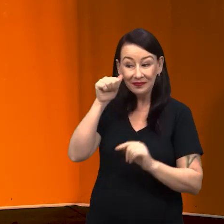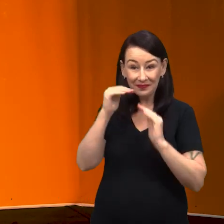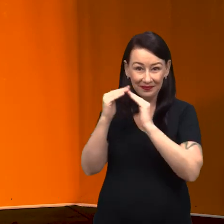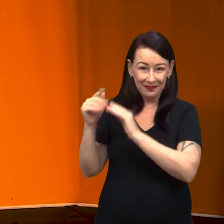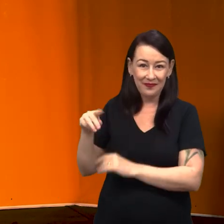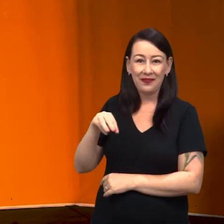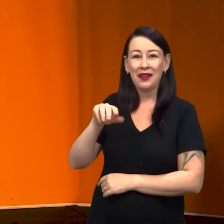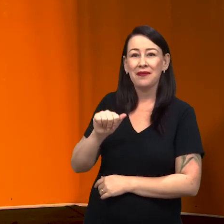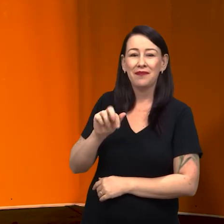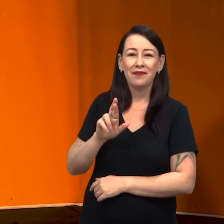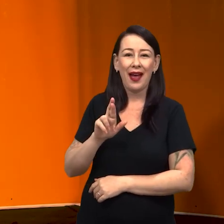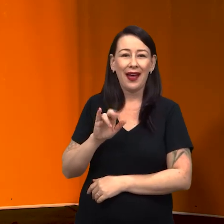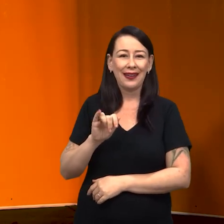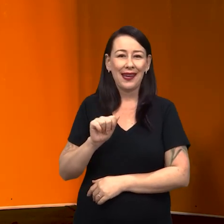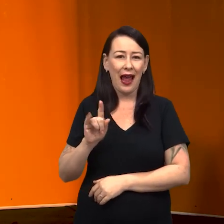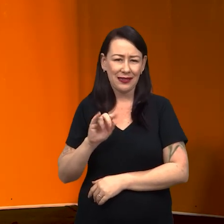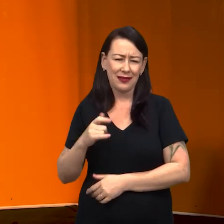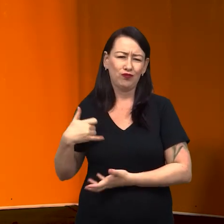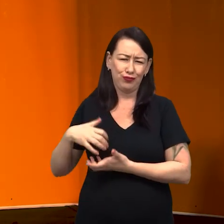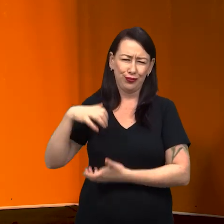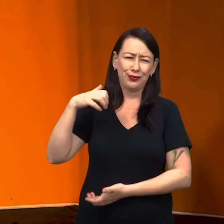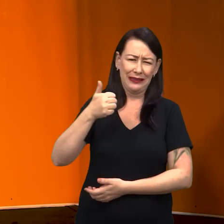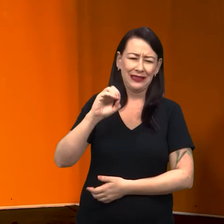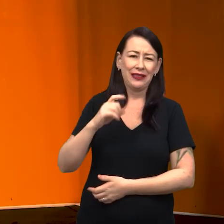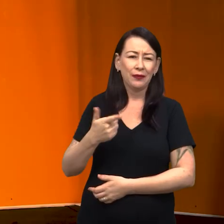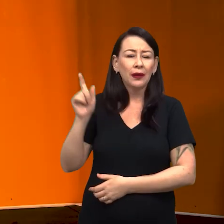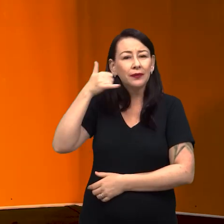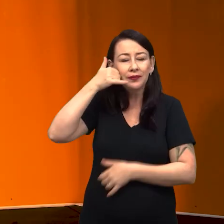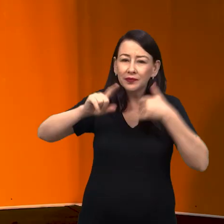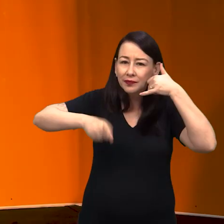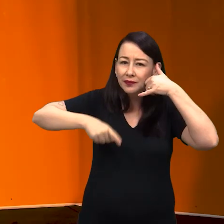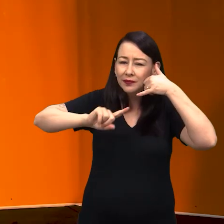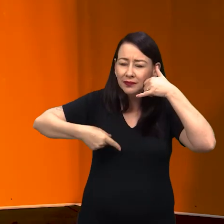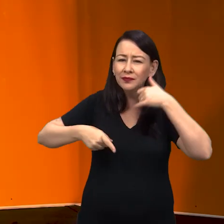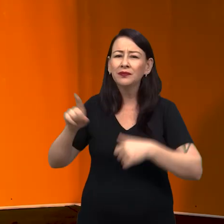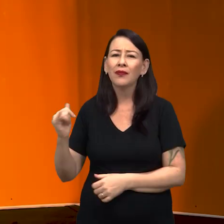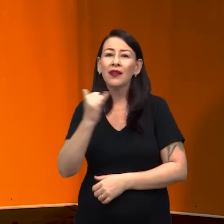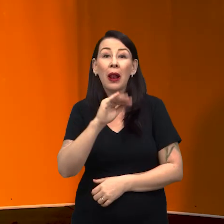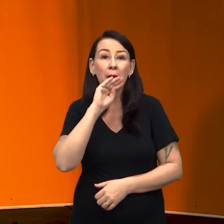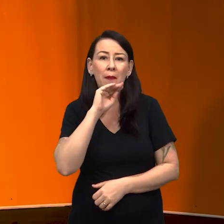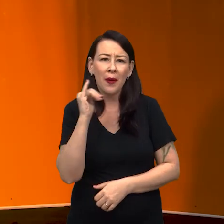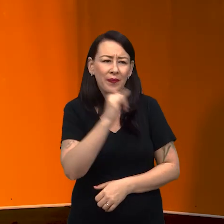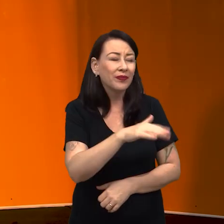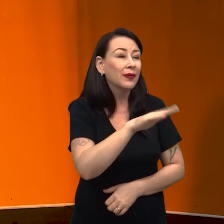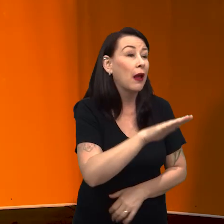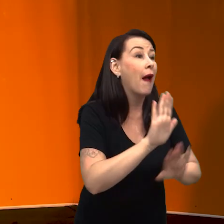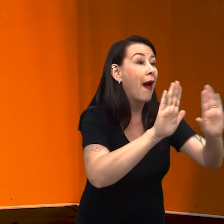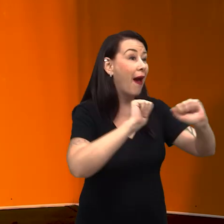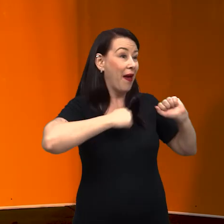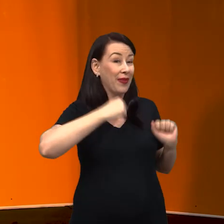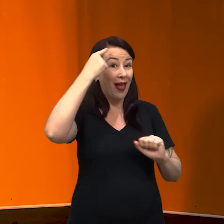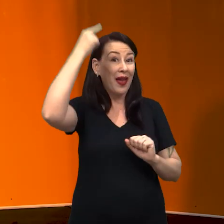Mariazinha, naquele tempo era telefone, né, de discar. Dona Mariazinha chegava na casa da minha mãe e falava assim: